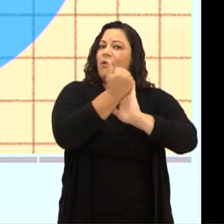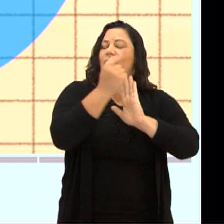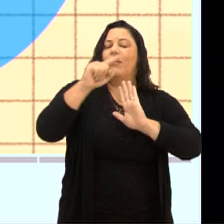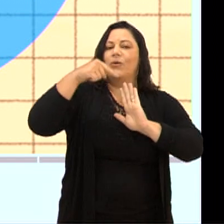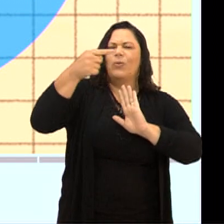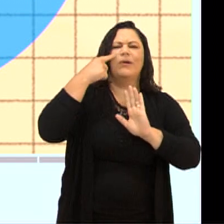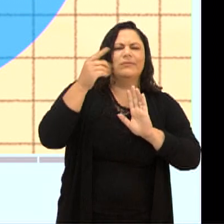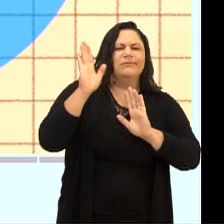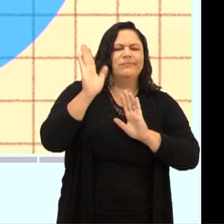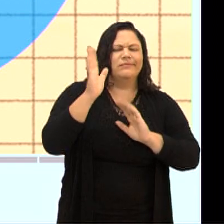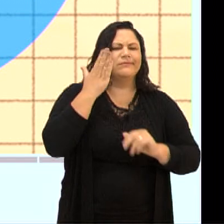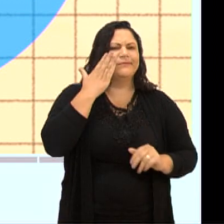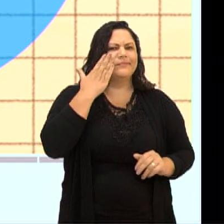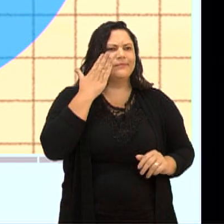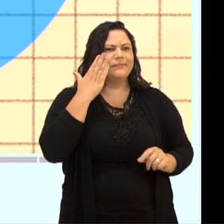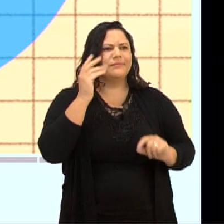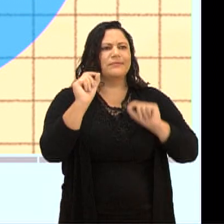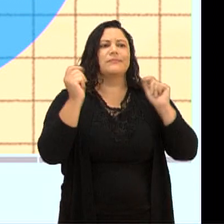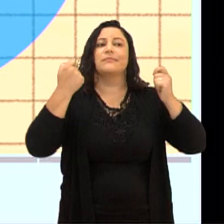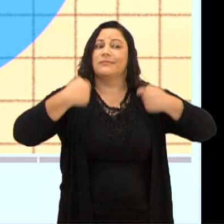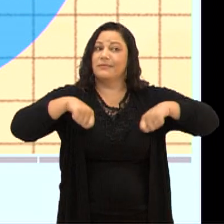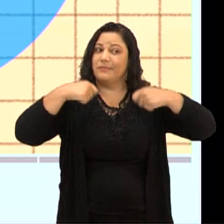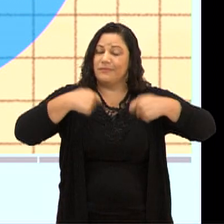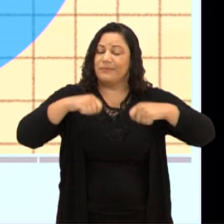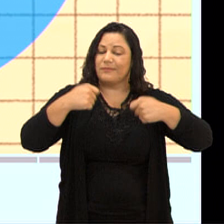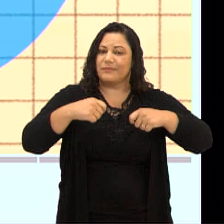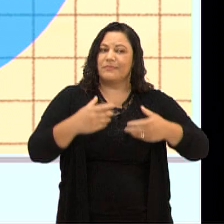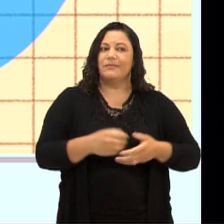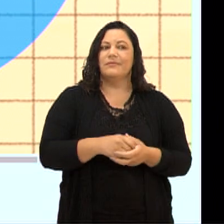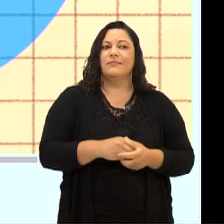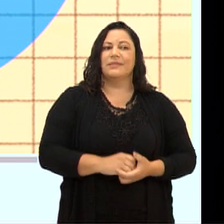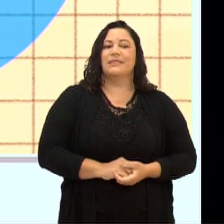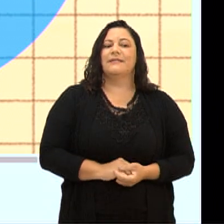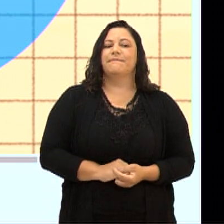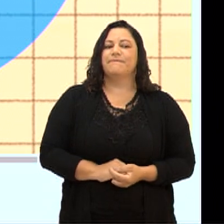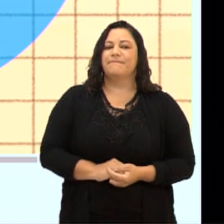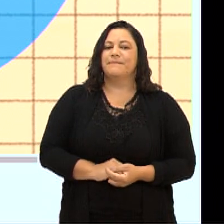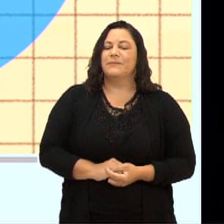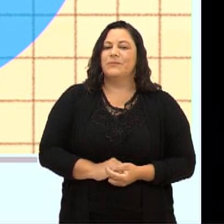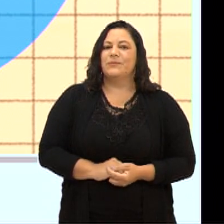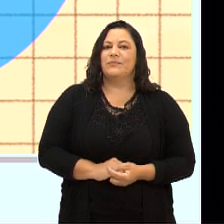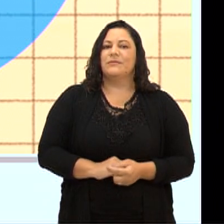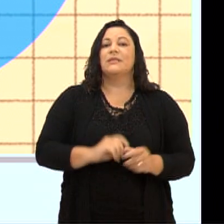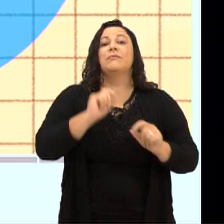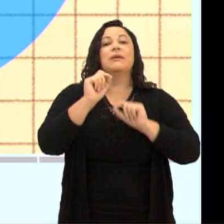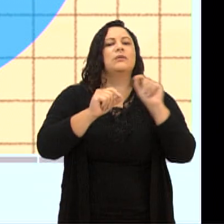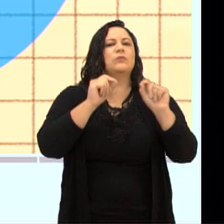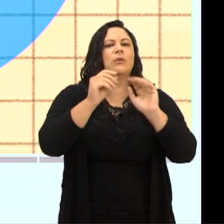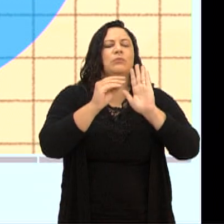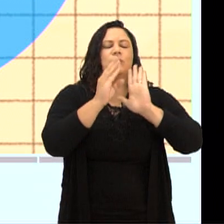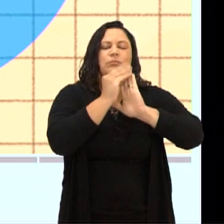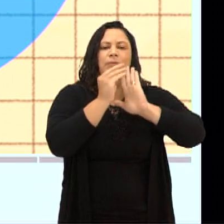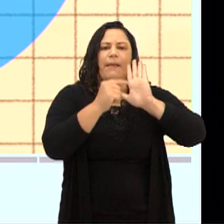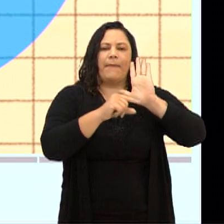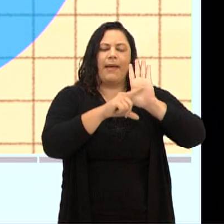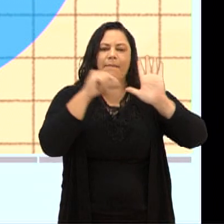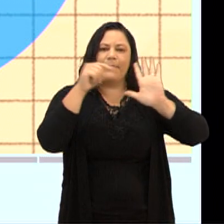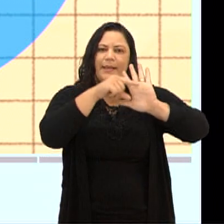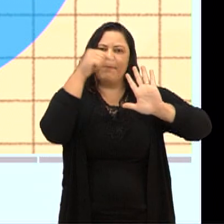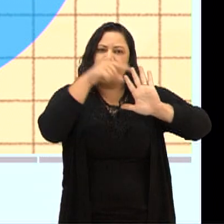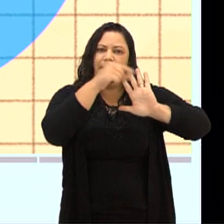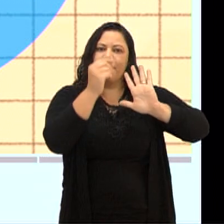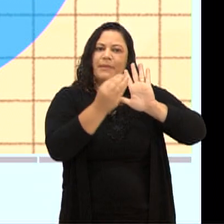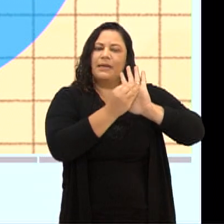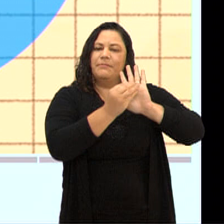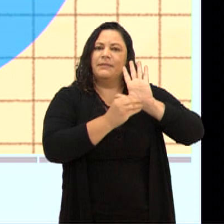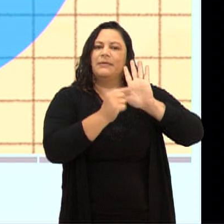sabem, né? Esse vocês precisam, né, quase que nem precisam colocar lá no nosso círculo. Mas vamos colocar para ver o que acontece. Olha, colocando uma